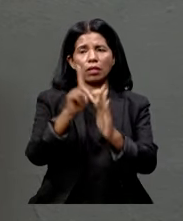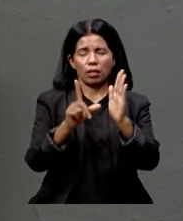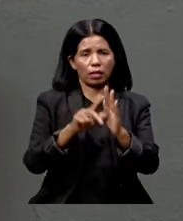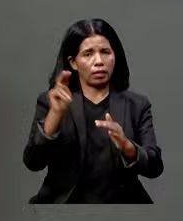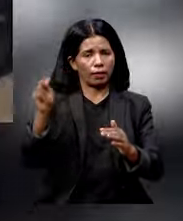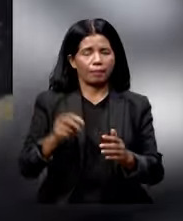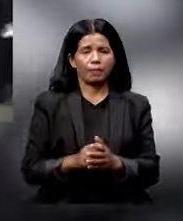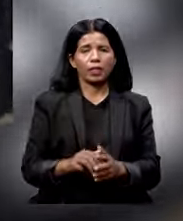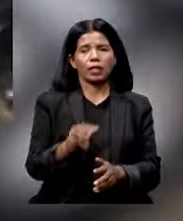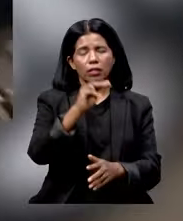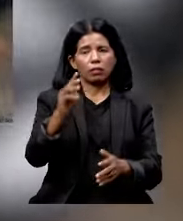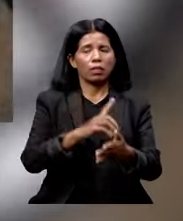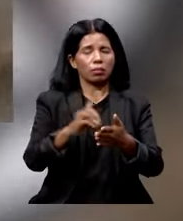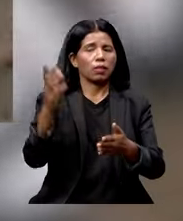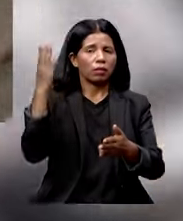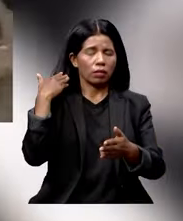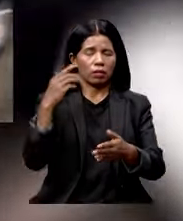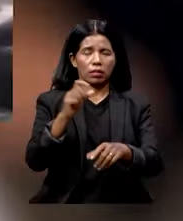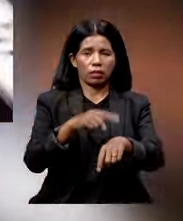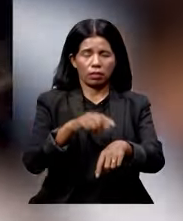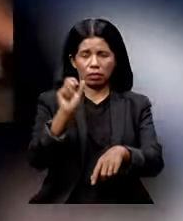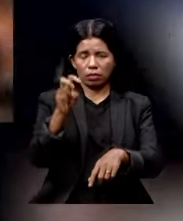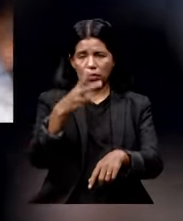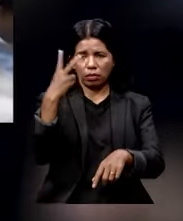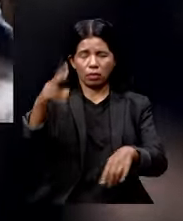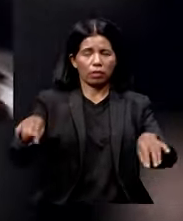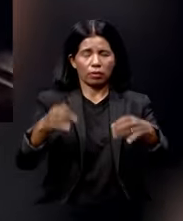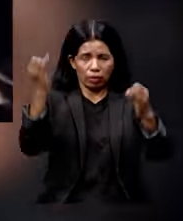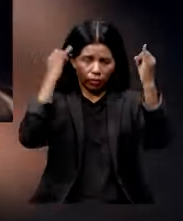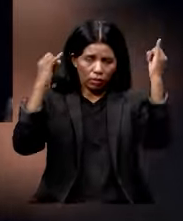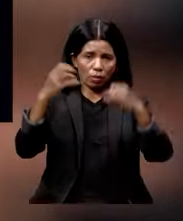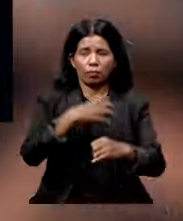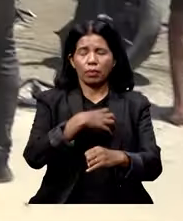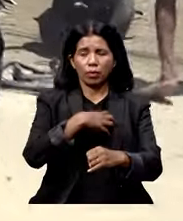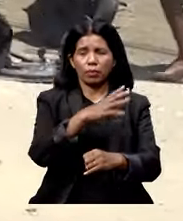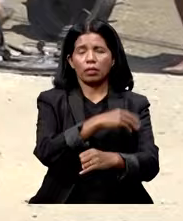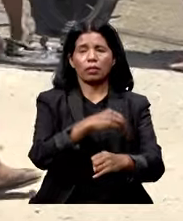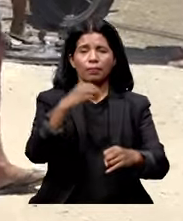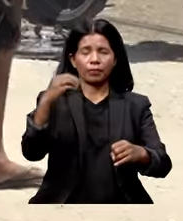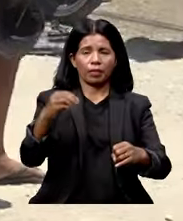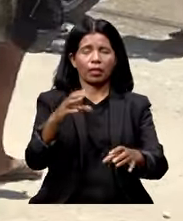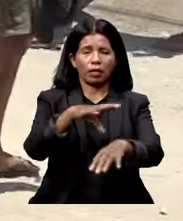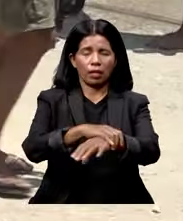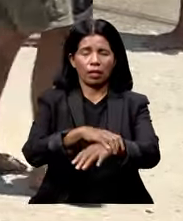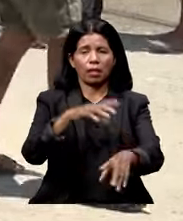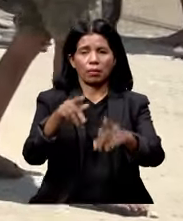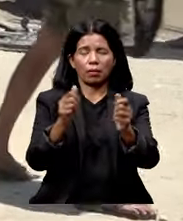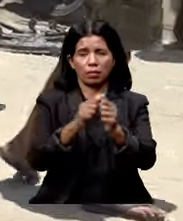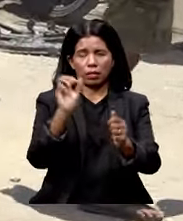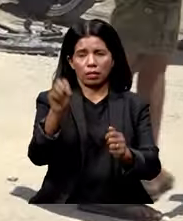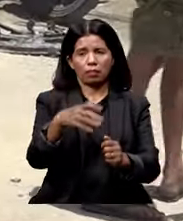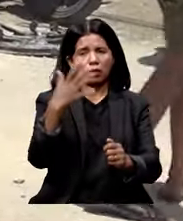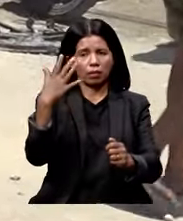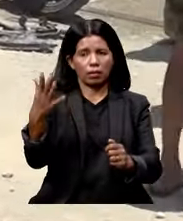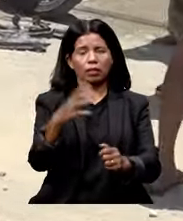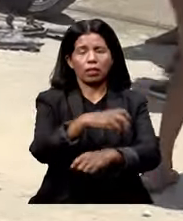Lais Ney, a segunda semana cotuc, mais ou menos, tuco san un recen rua, serviço de informação polícia, o equipa Sira Seluc, detém suspeito san un recen lima, nebe